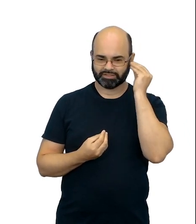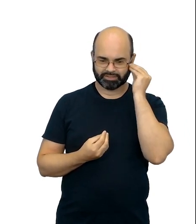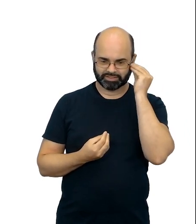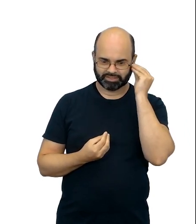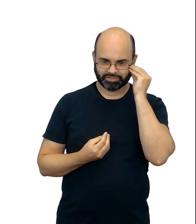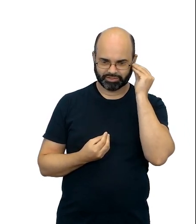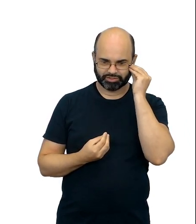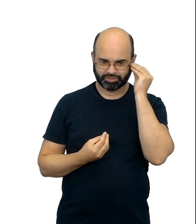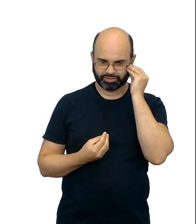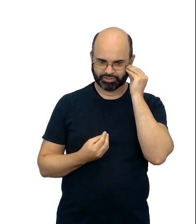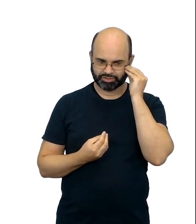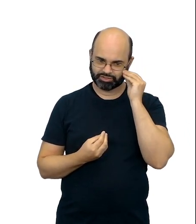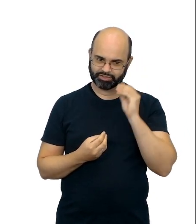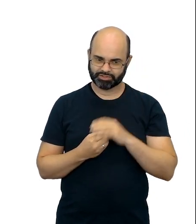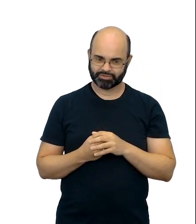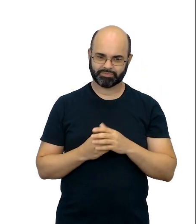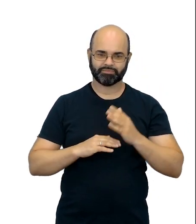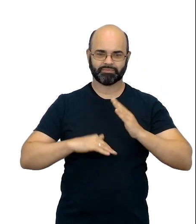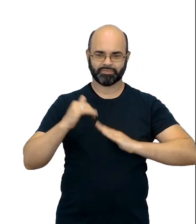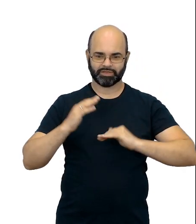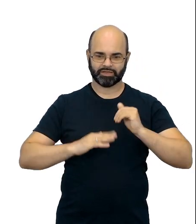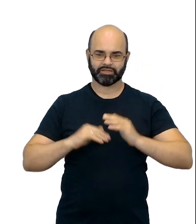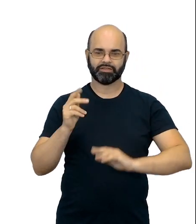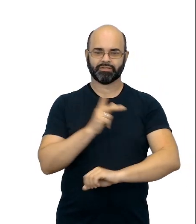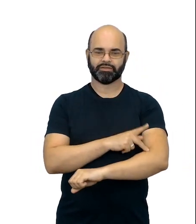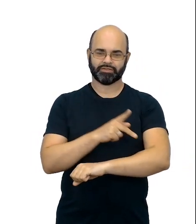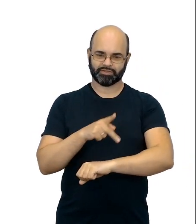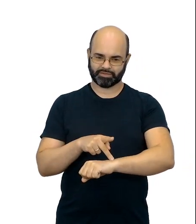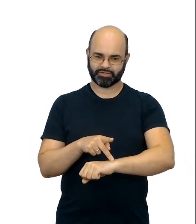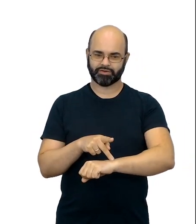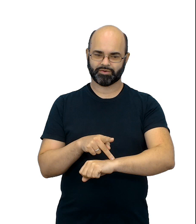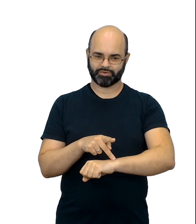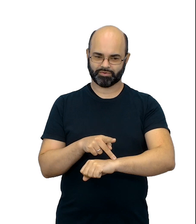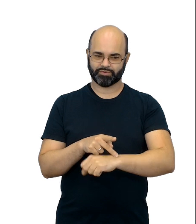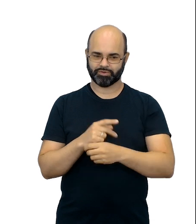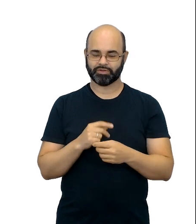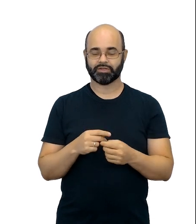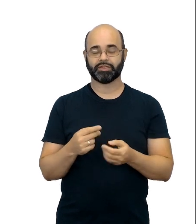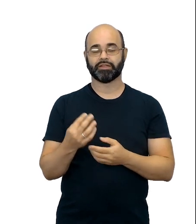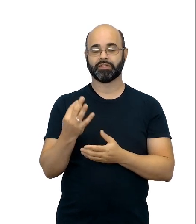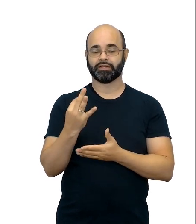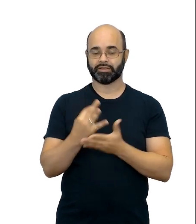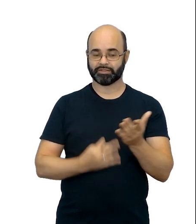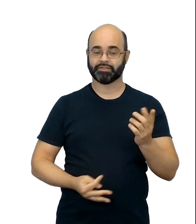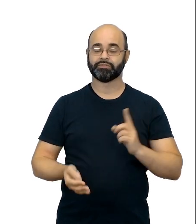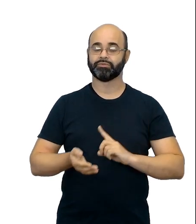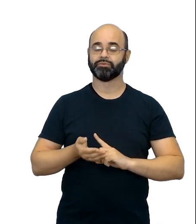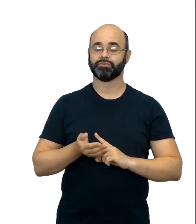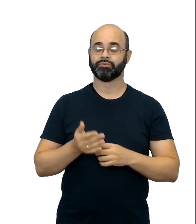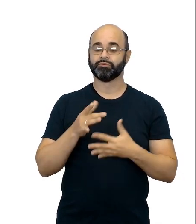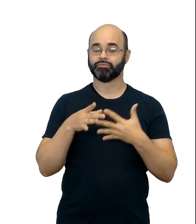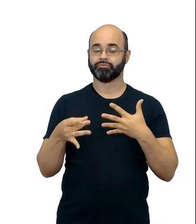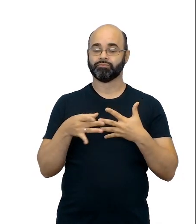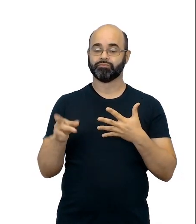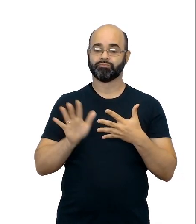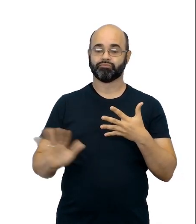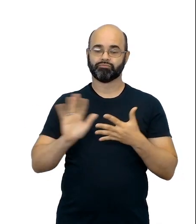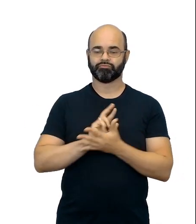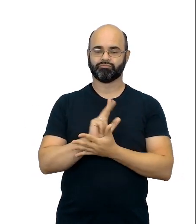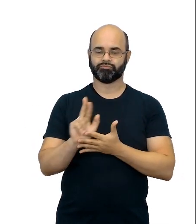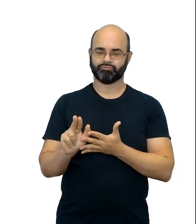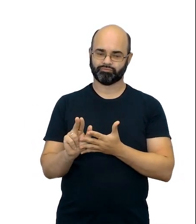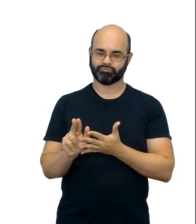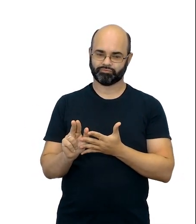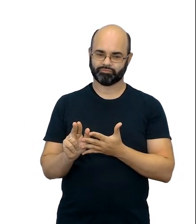práticas pedagógicas priorizam os textos multimodais em sua variedade de linguagem e discursos. Quando nós